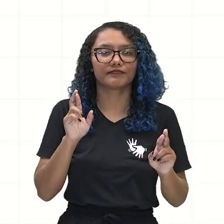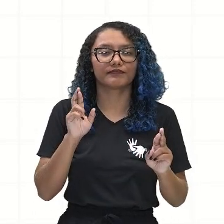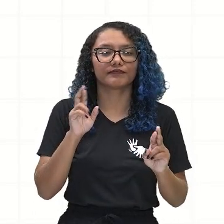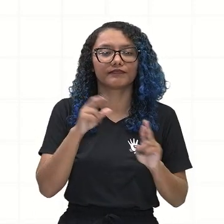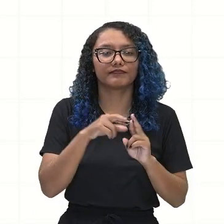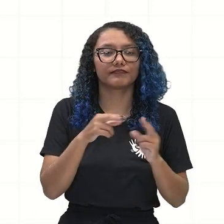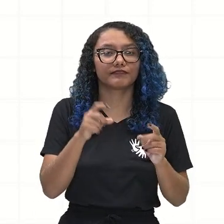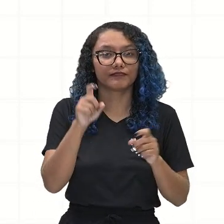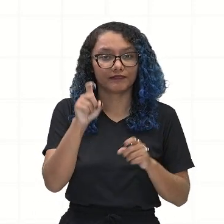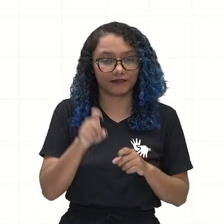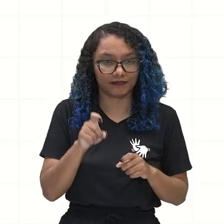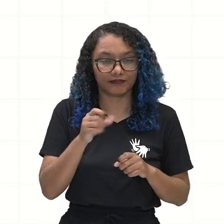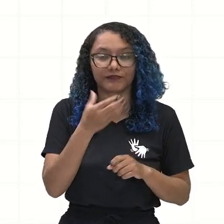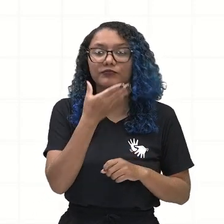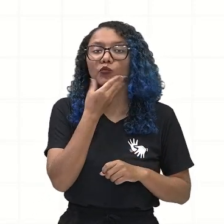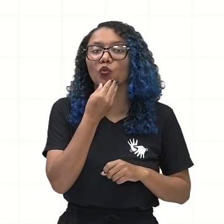os